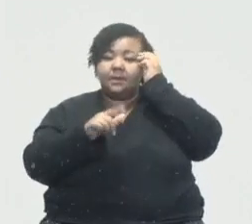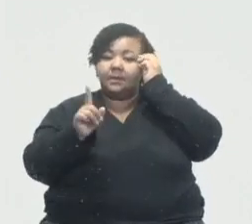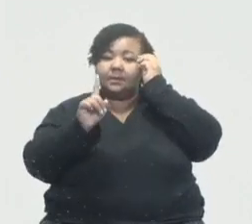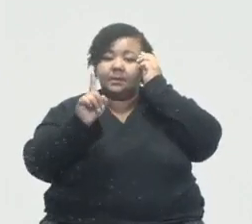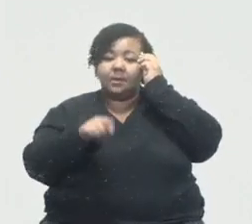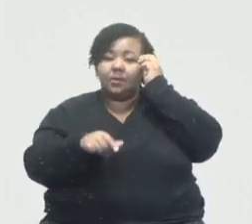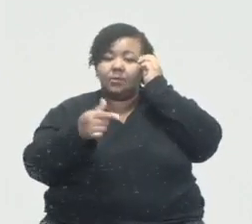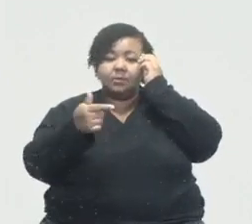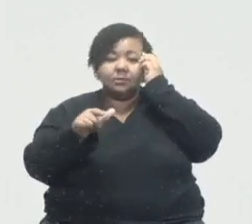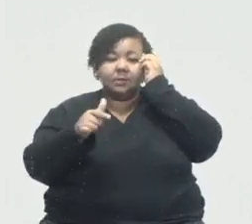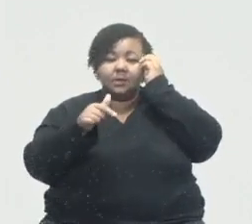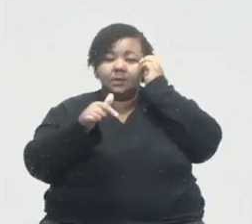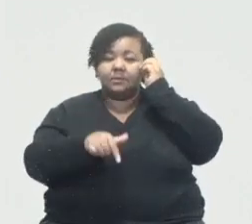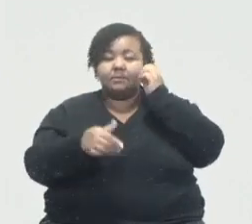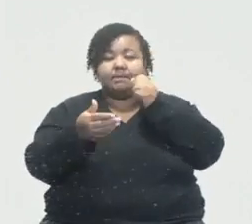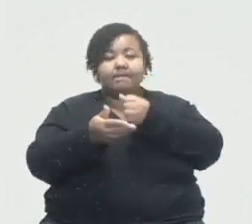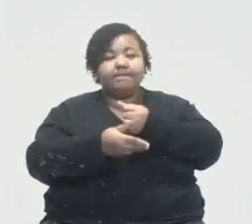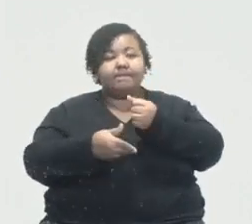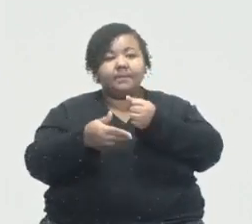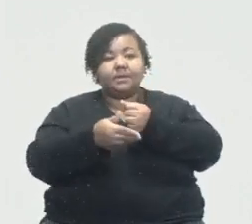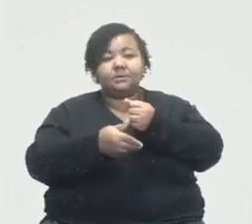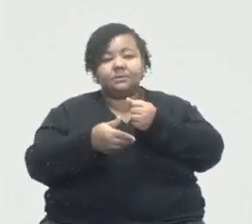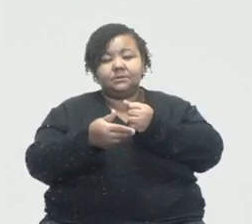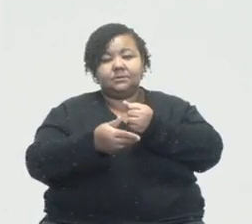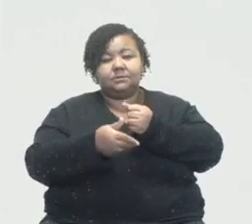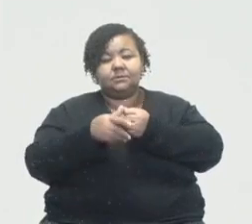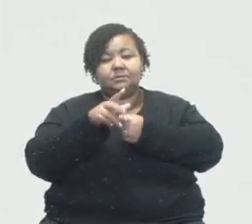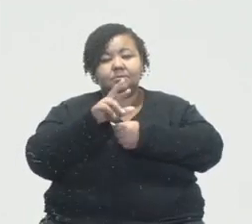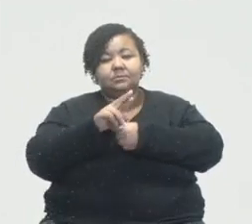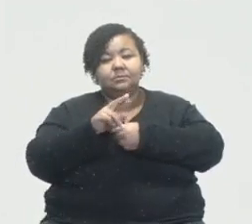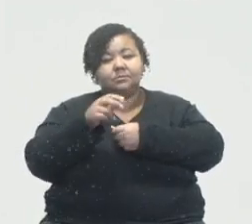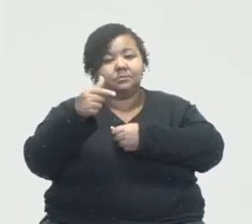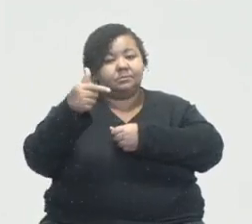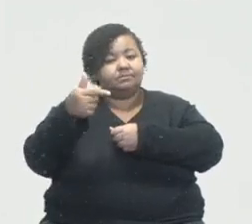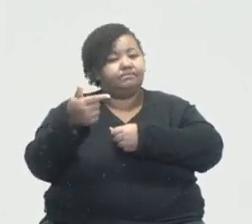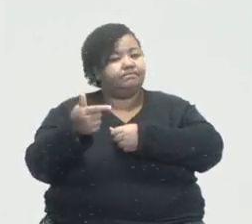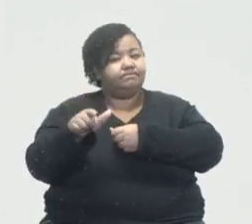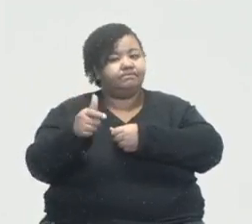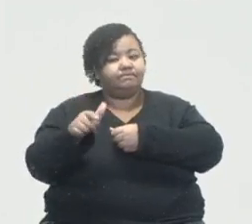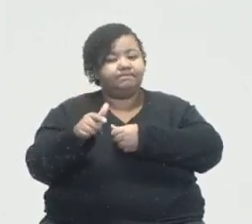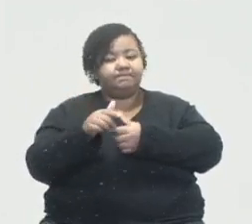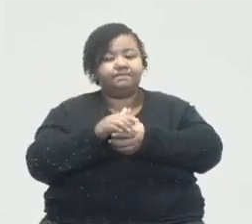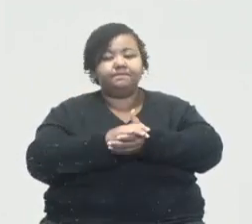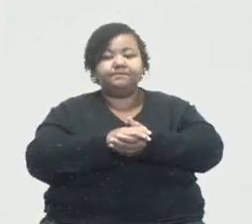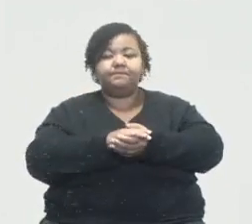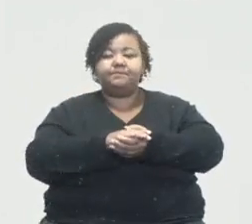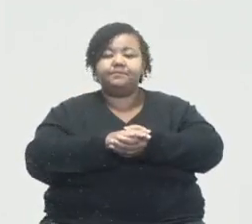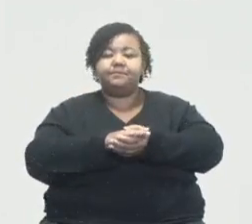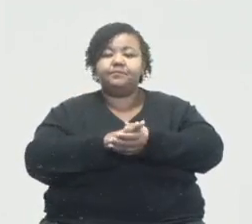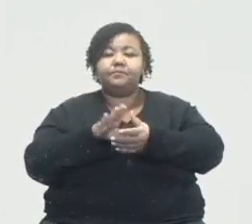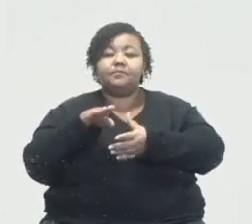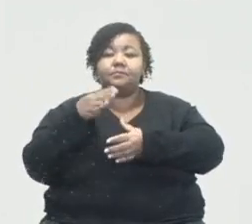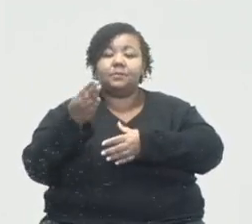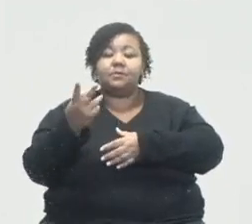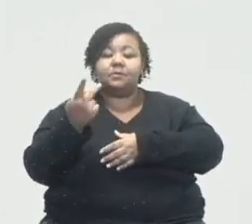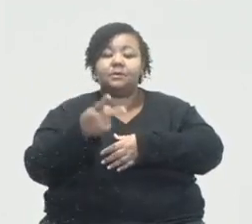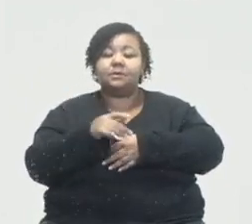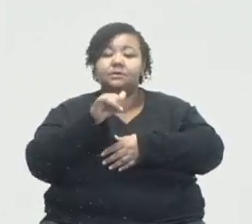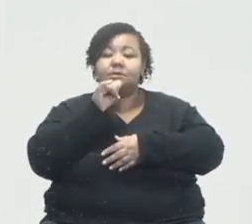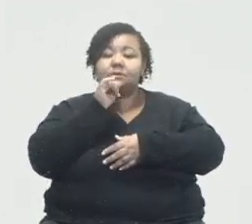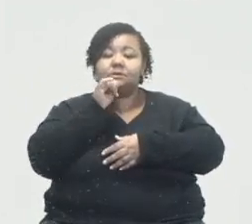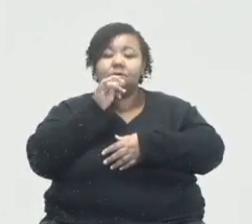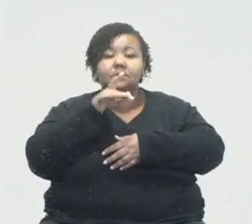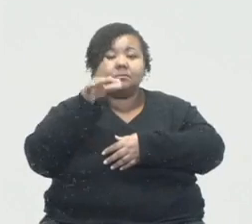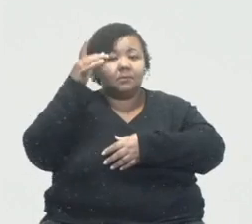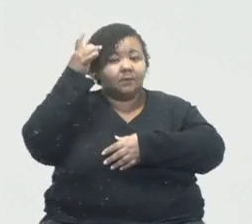não temos uma base do nosso R2. Então, nesse caso aqui, foi fácil, era